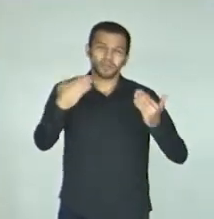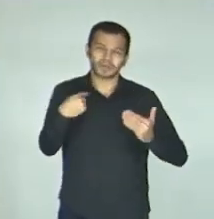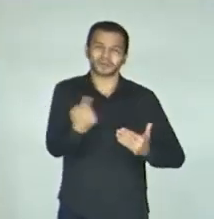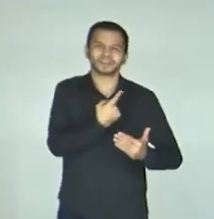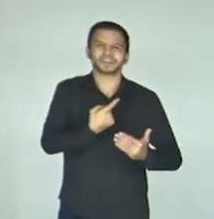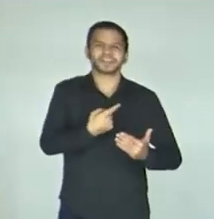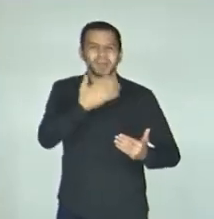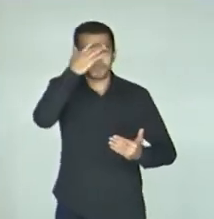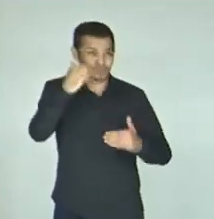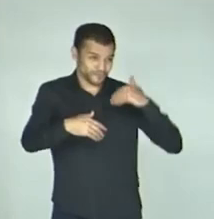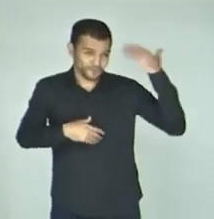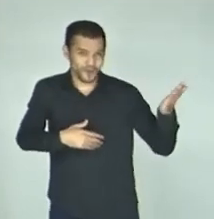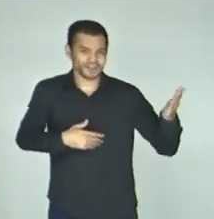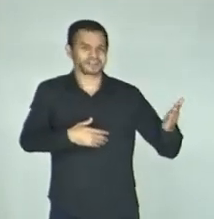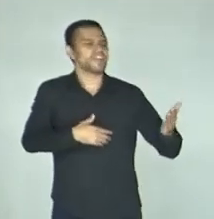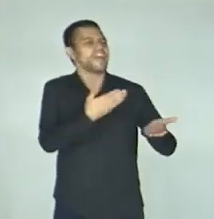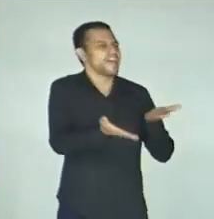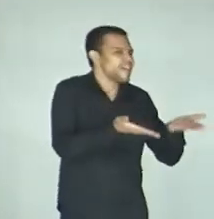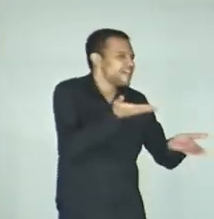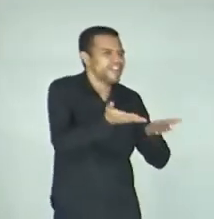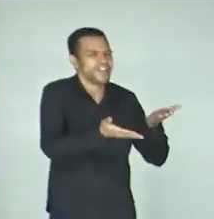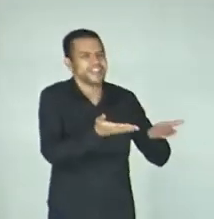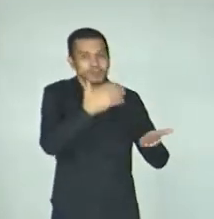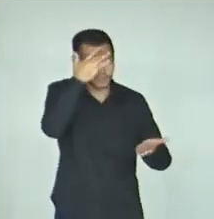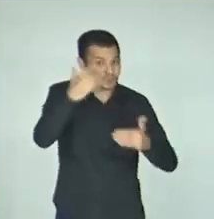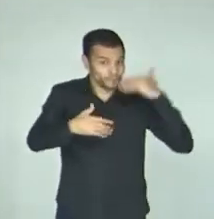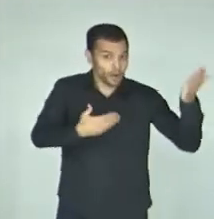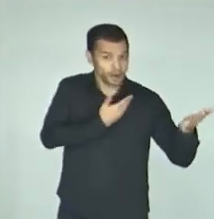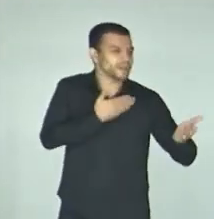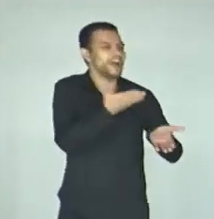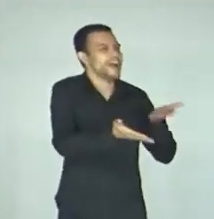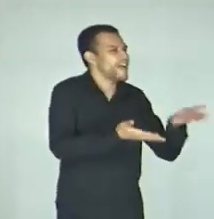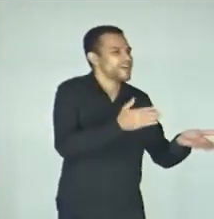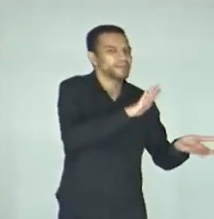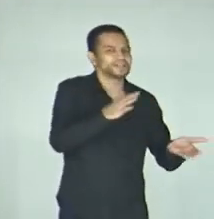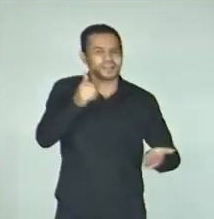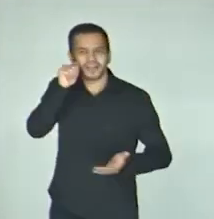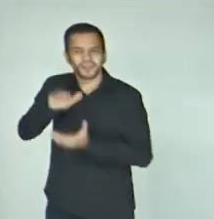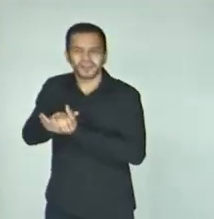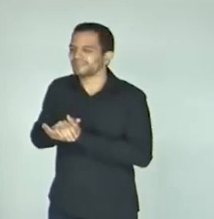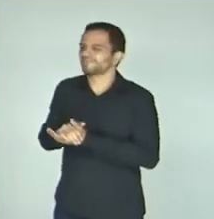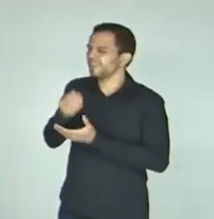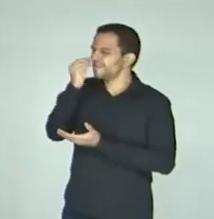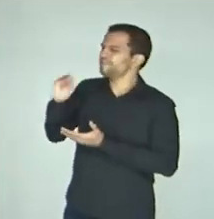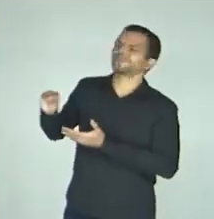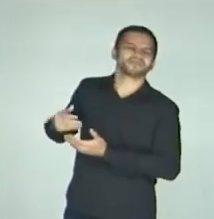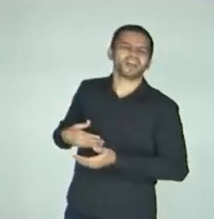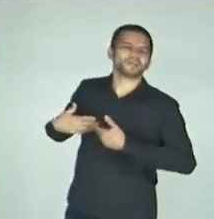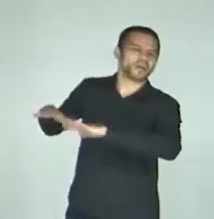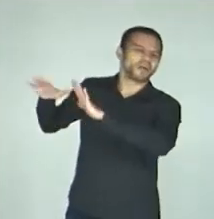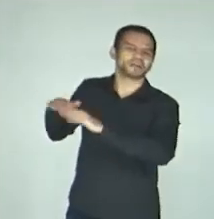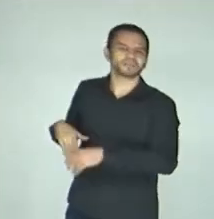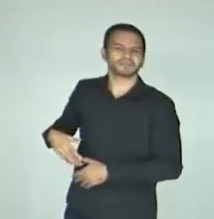da também a mulher dos outros tratar bem o filho dos outros e não trata bem a própria mulher não tá tá bem próprio filho no